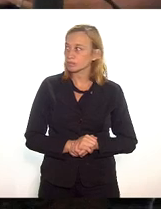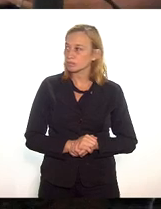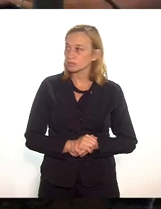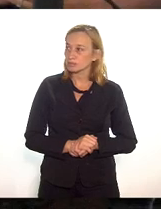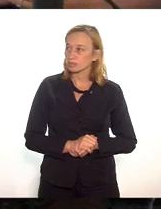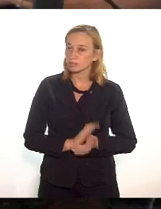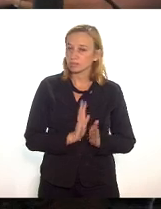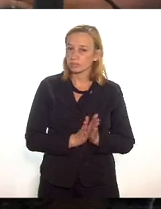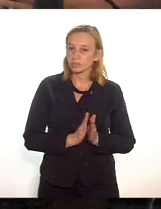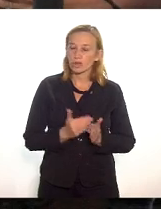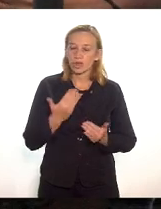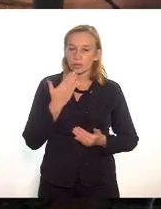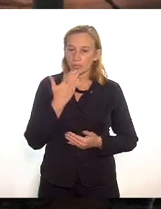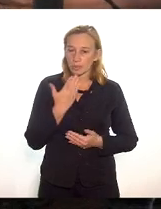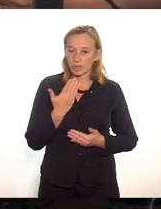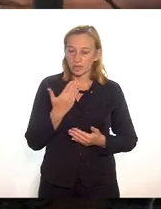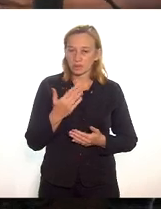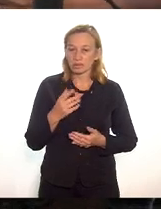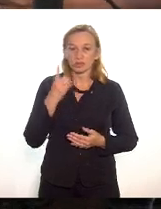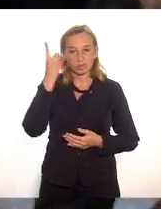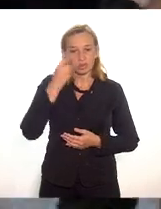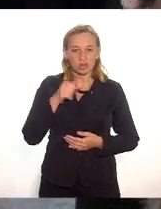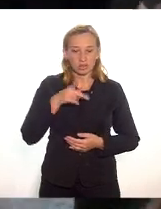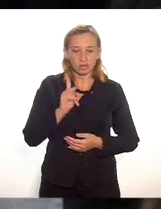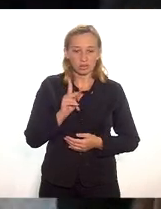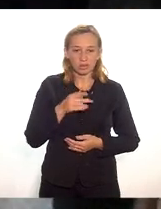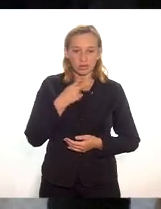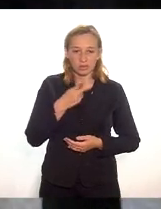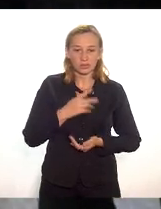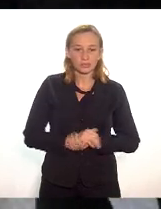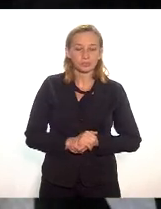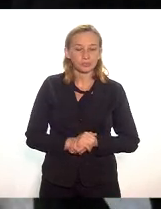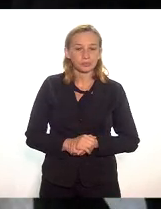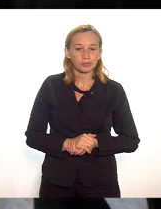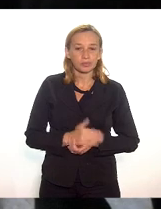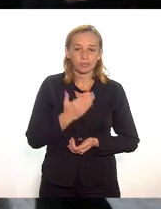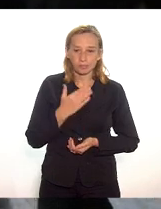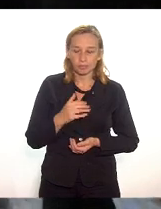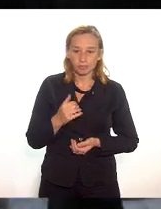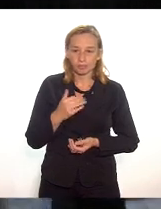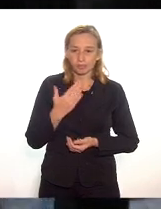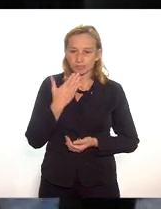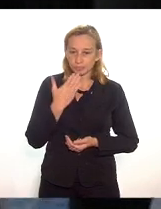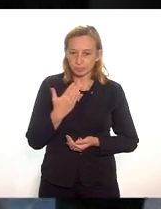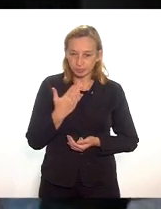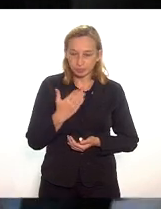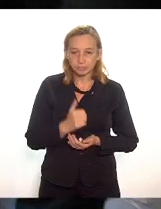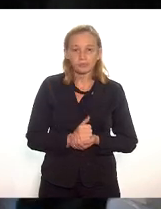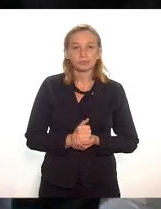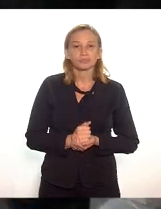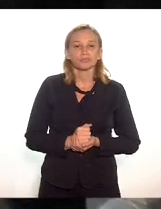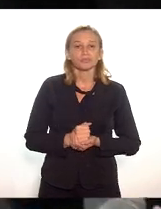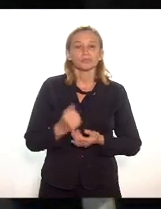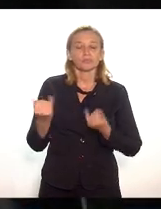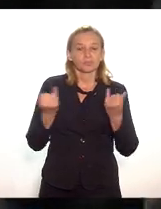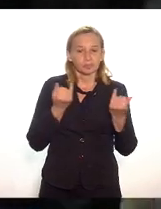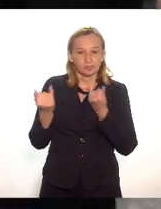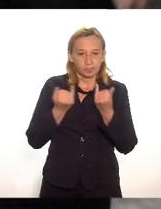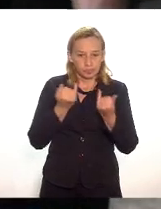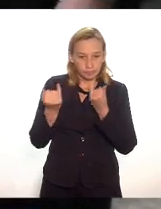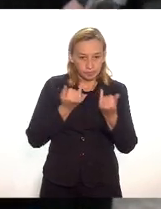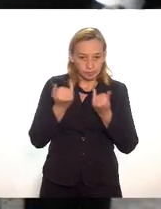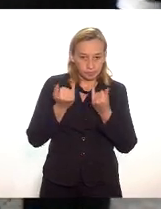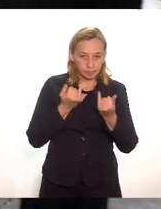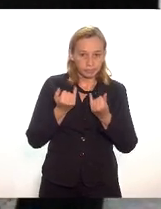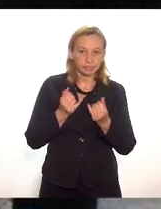Questão de ordem levantada do deputado Alexandre Kinoplock. Presidente, eu gostaria que o senhor esclarecesse. Existe uma informação, e aí deve